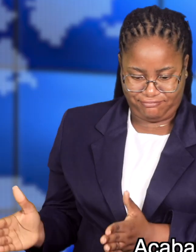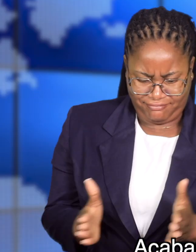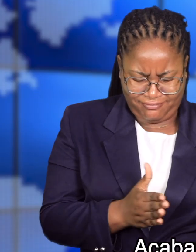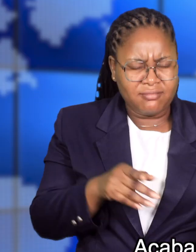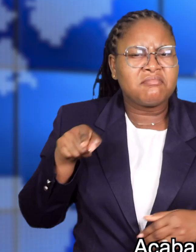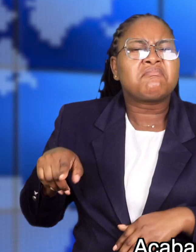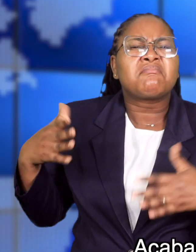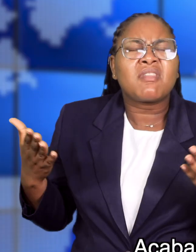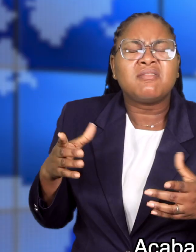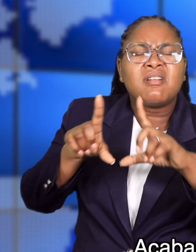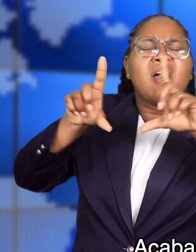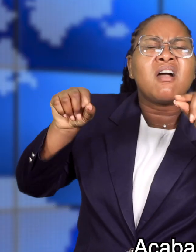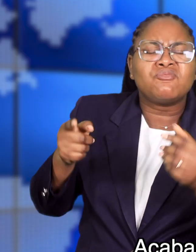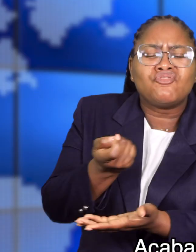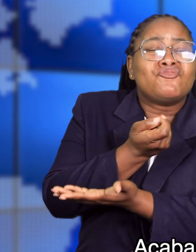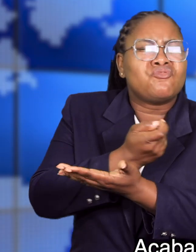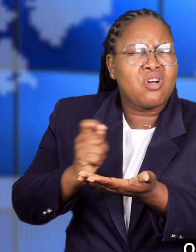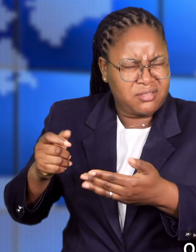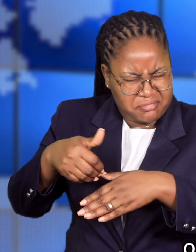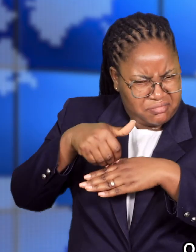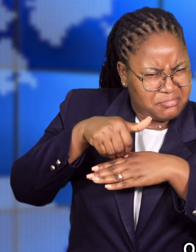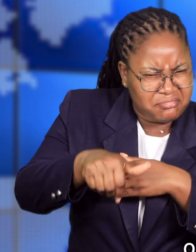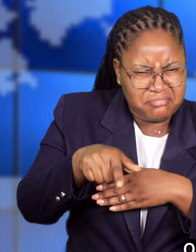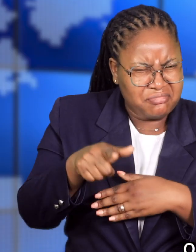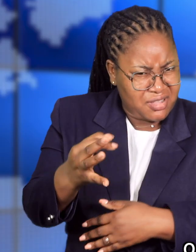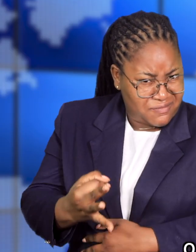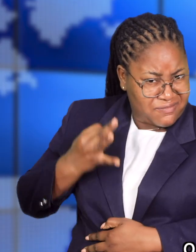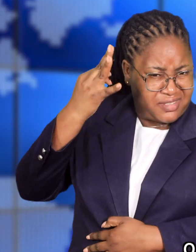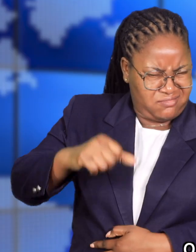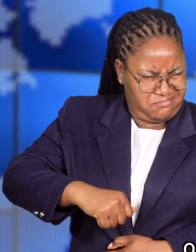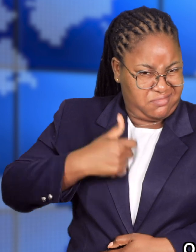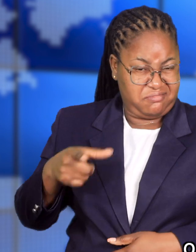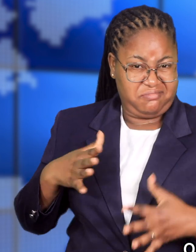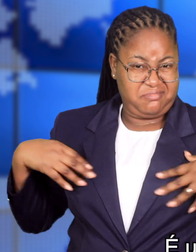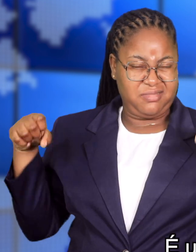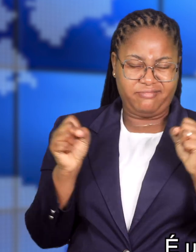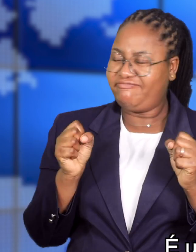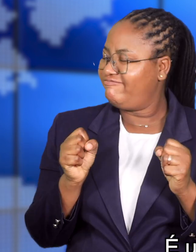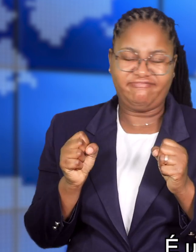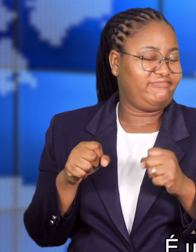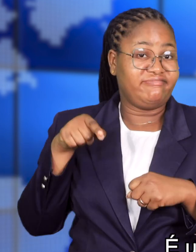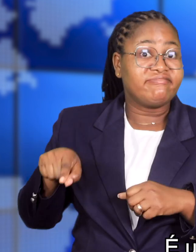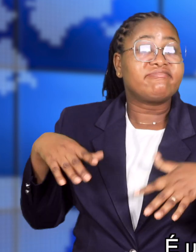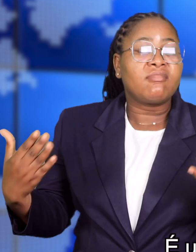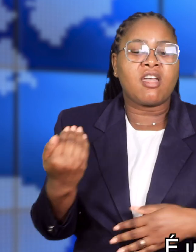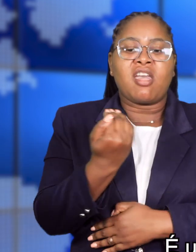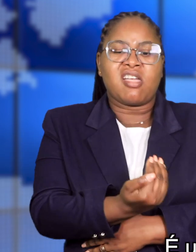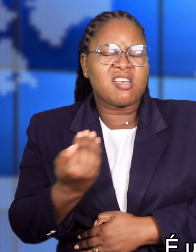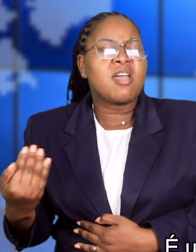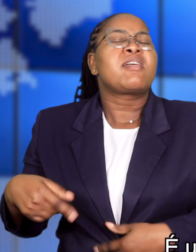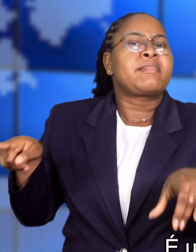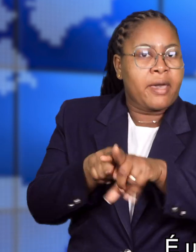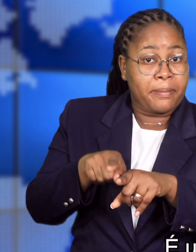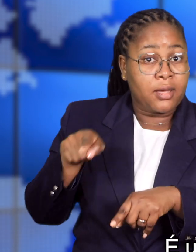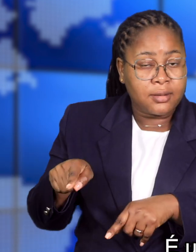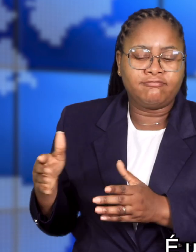Acabamos de ouvir os nossos amiguinhos e amiguinhas sobre o que sabem acerca das uniões prematuras. É um assunto sério que